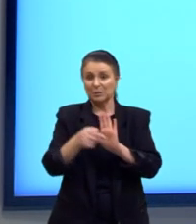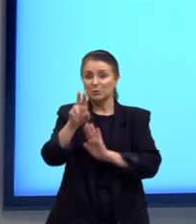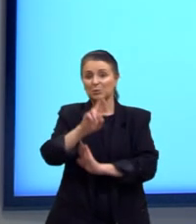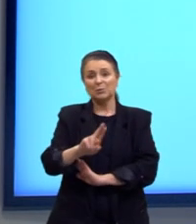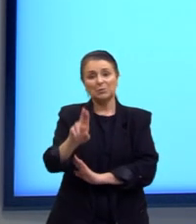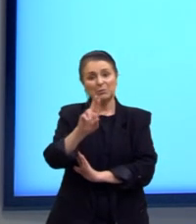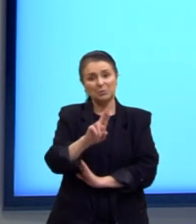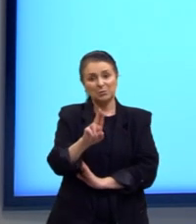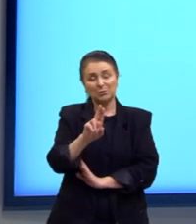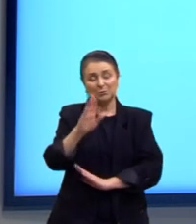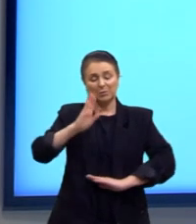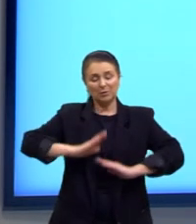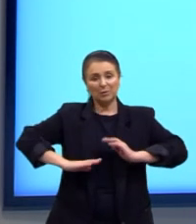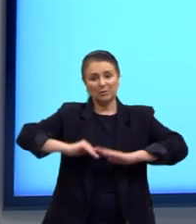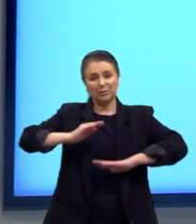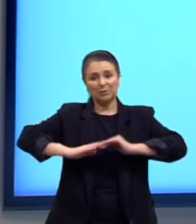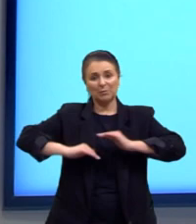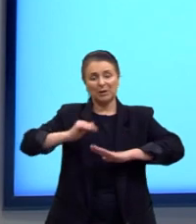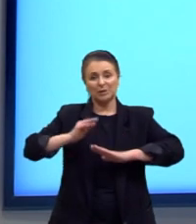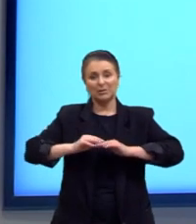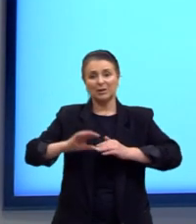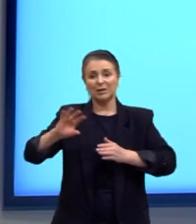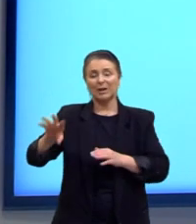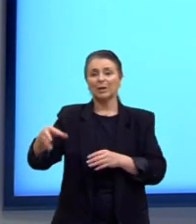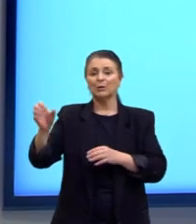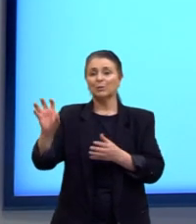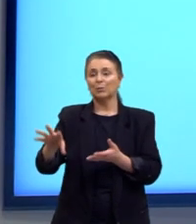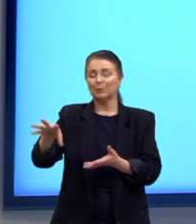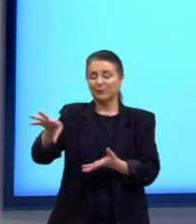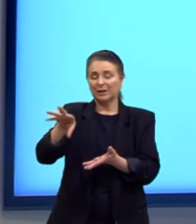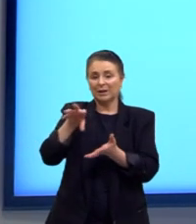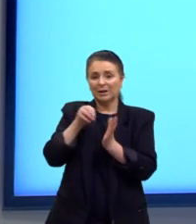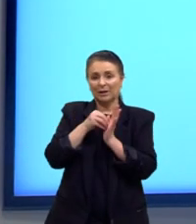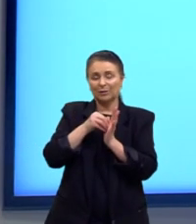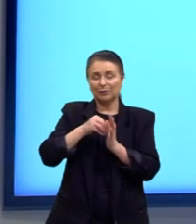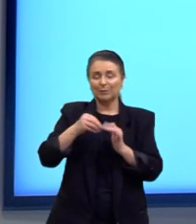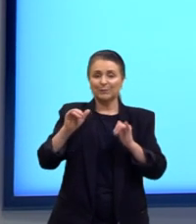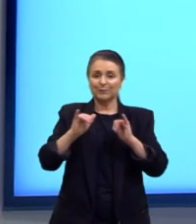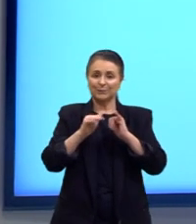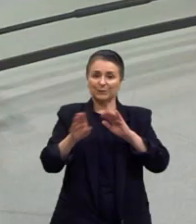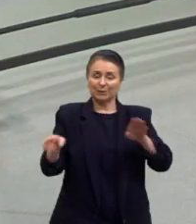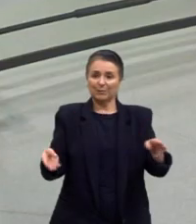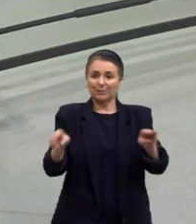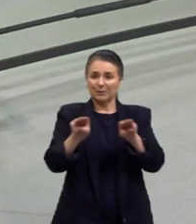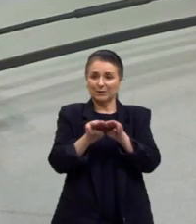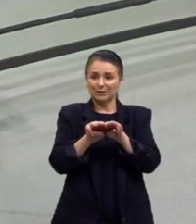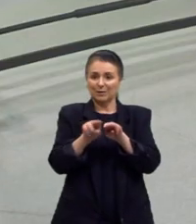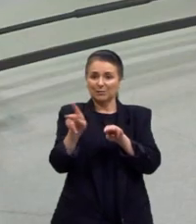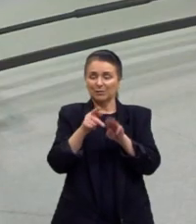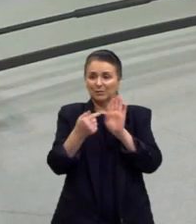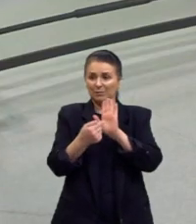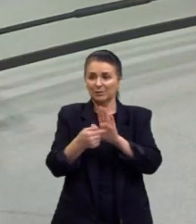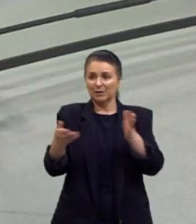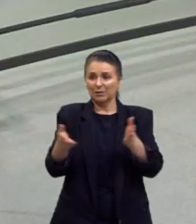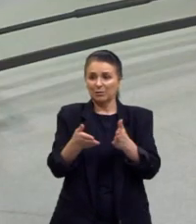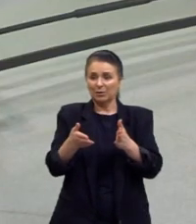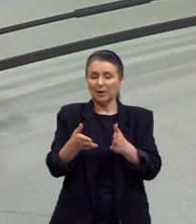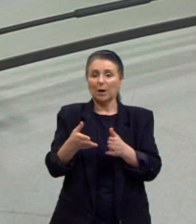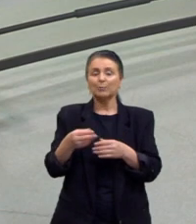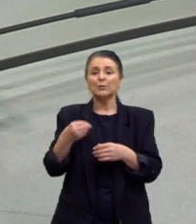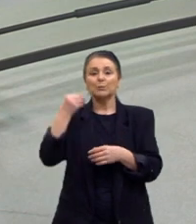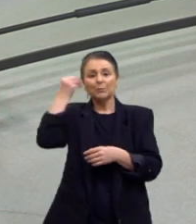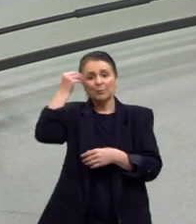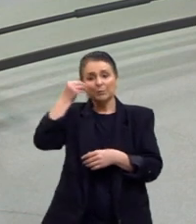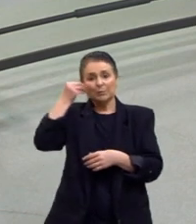aplicação do eletromagnetismo. Então, agora eu vou mostrar para vocês um simulador que a